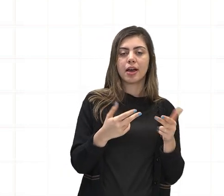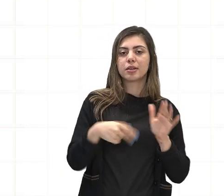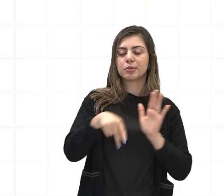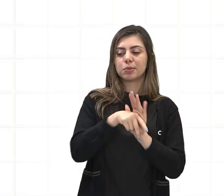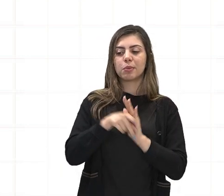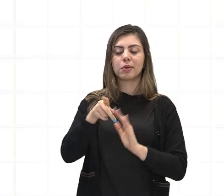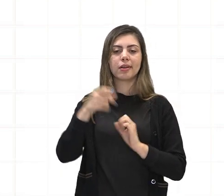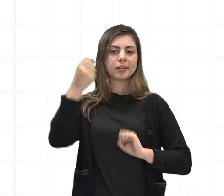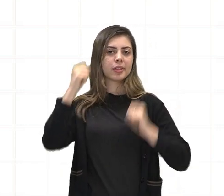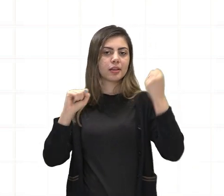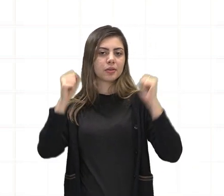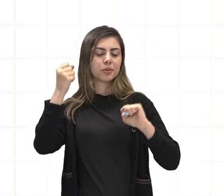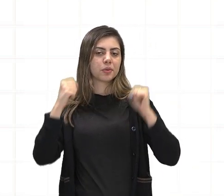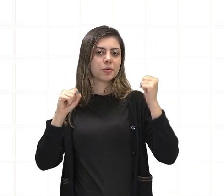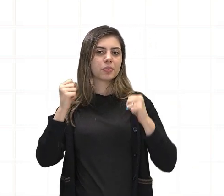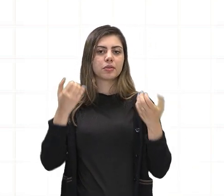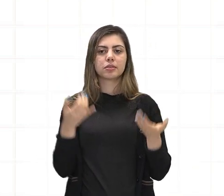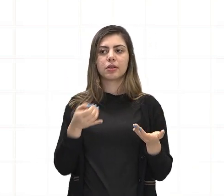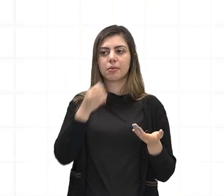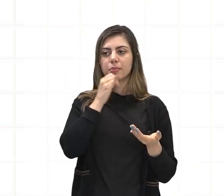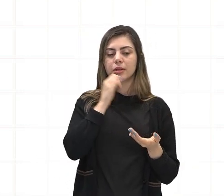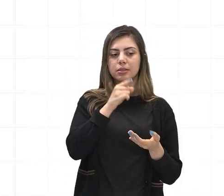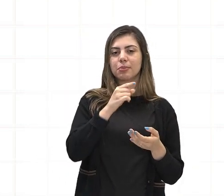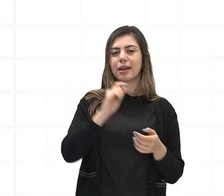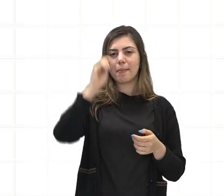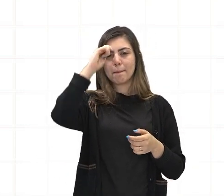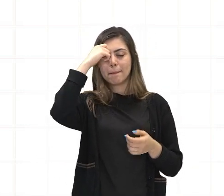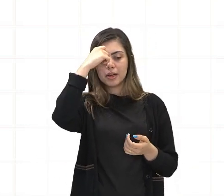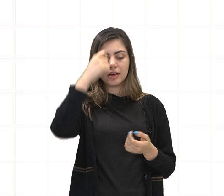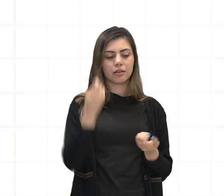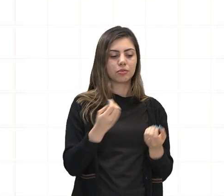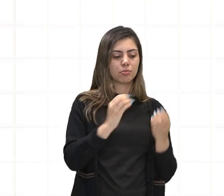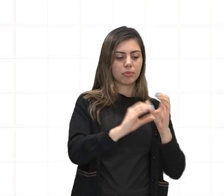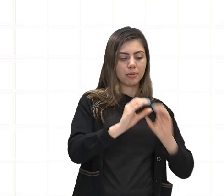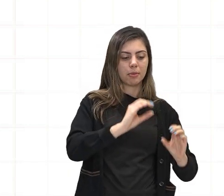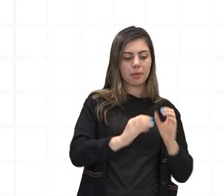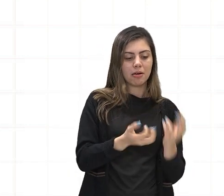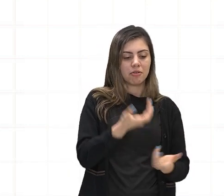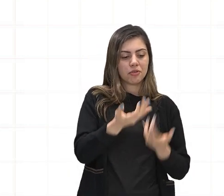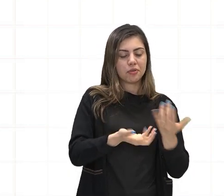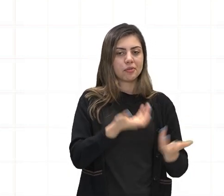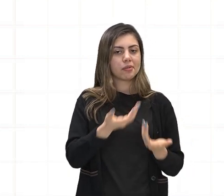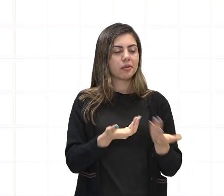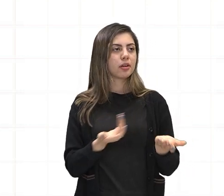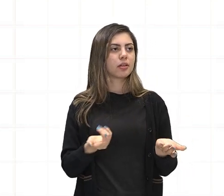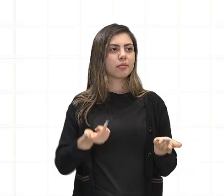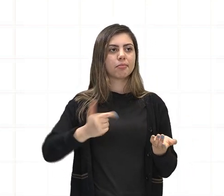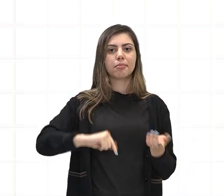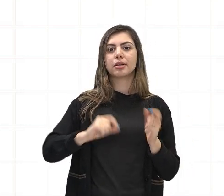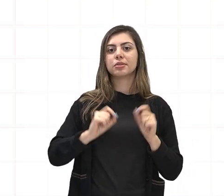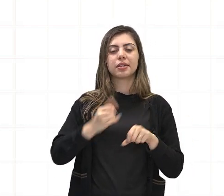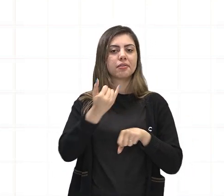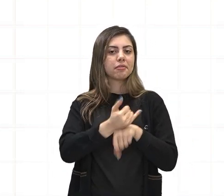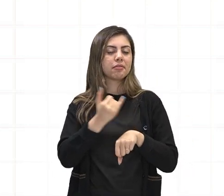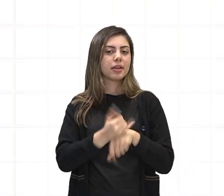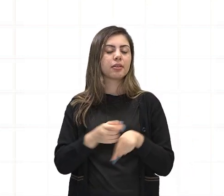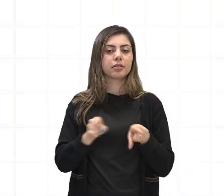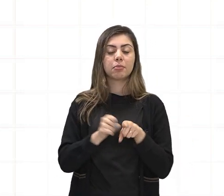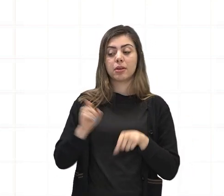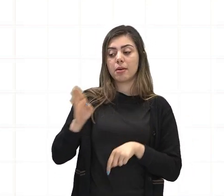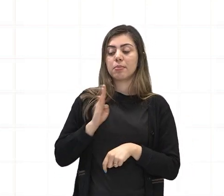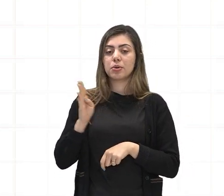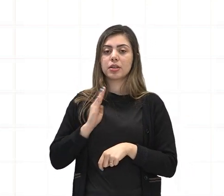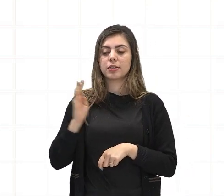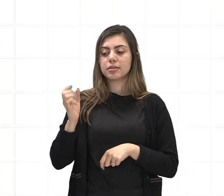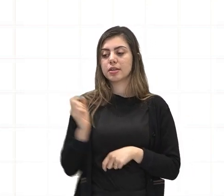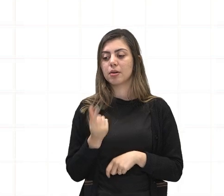por exemplo, a de minas de carvão mineral, de minas de ferro, o enriquecimento da burguesia por conta do